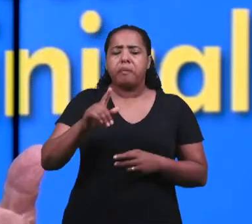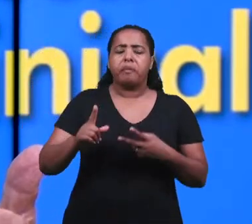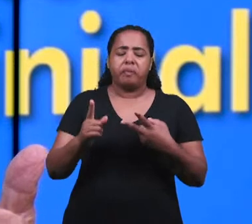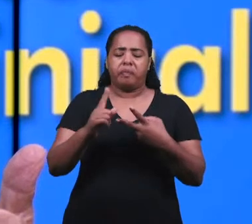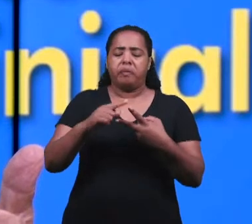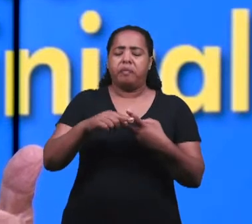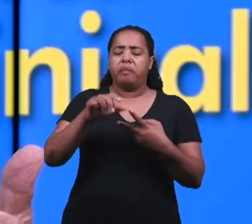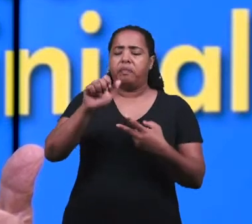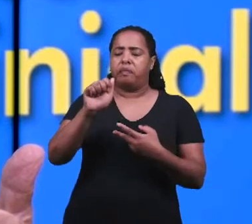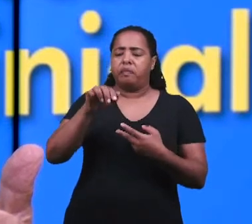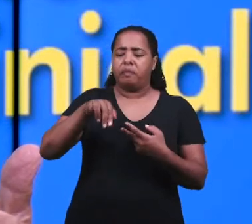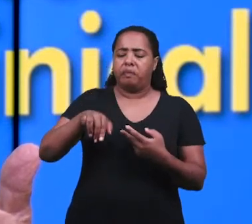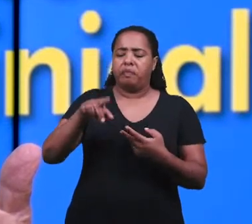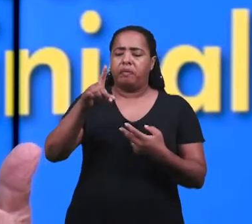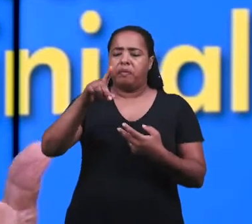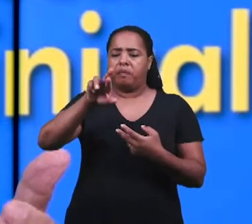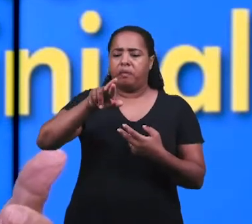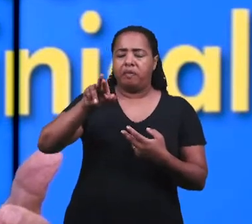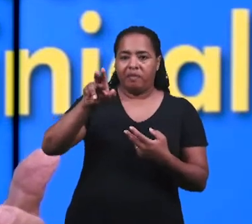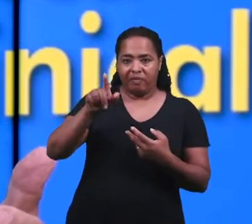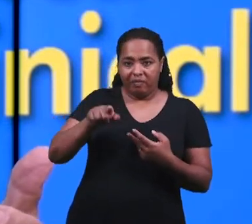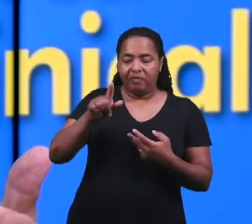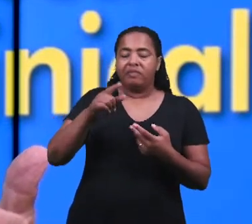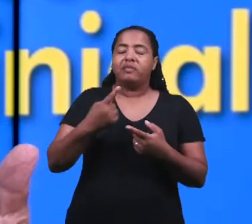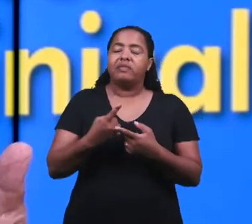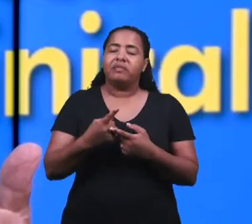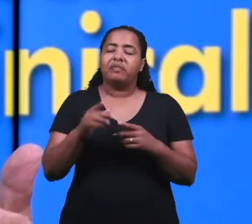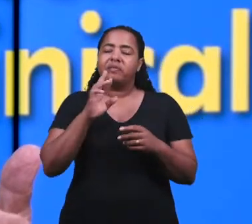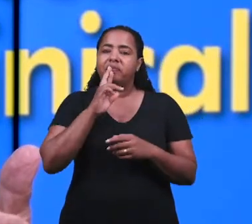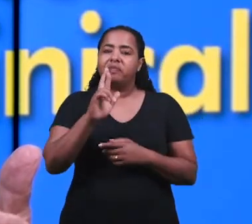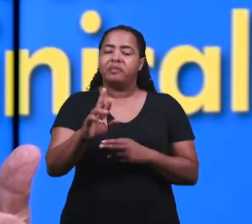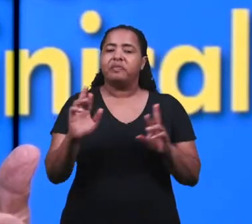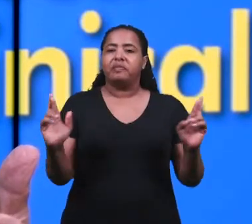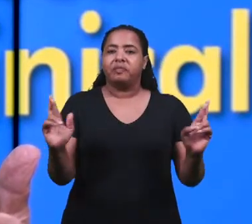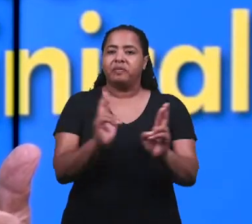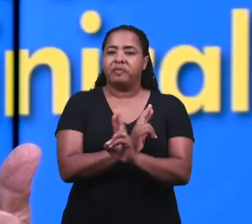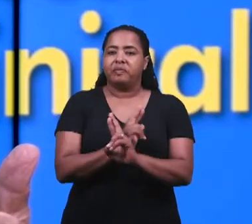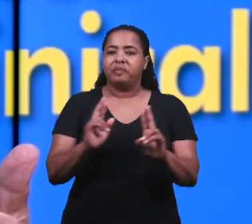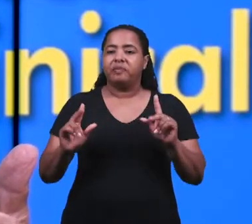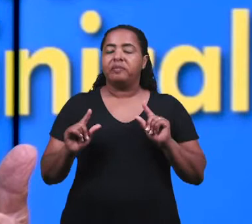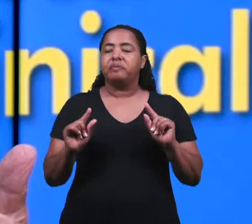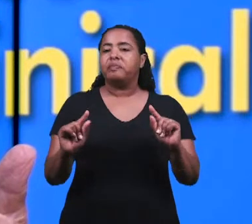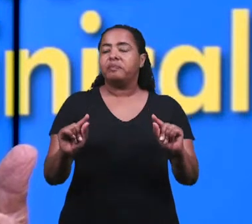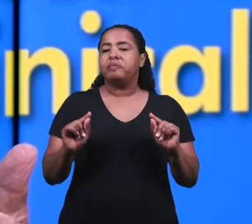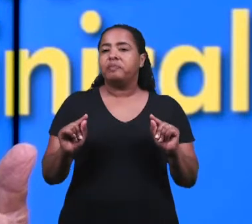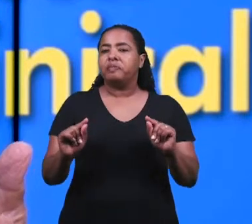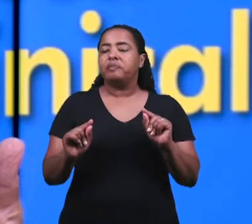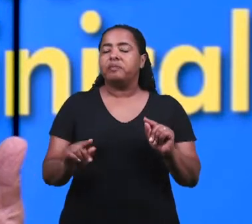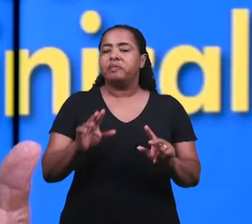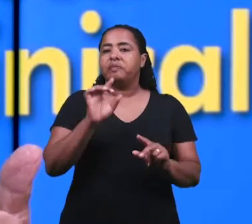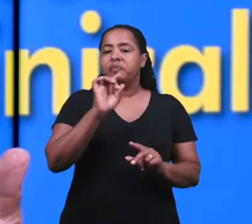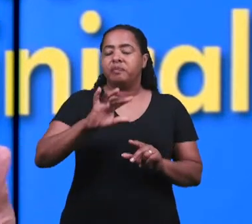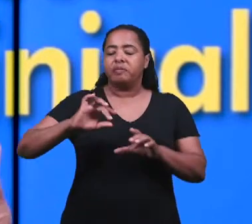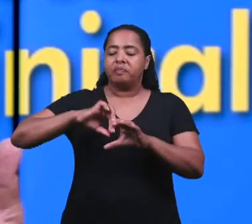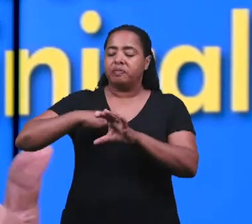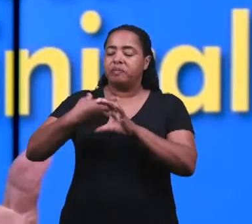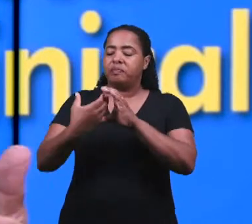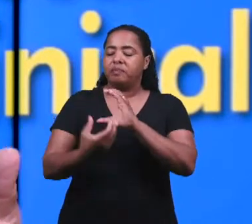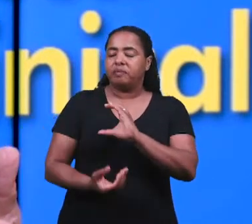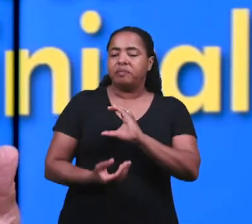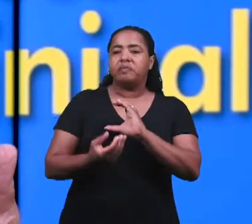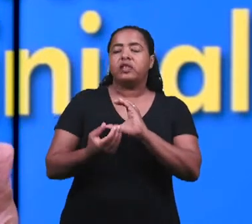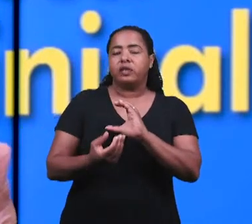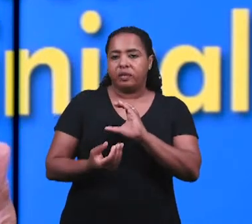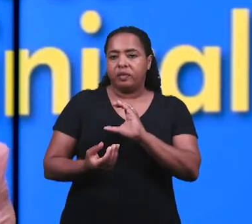André, a resposta do André relacionada à questão de cada